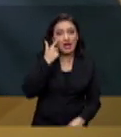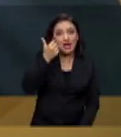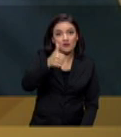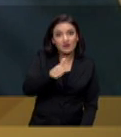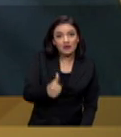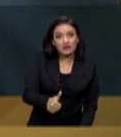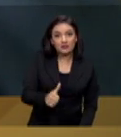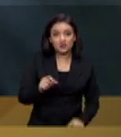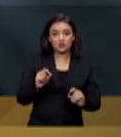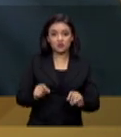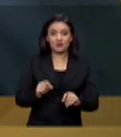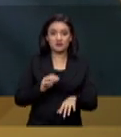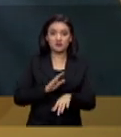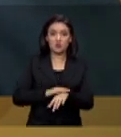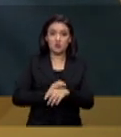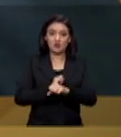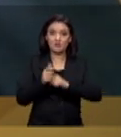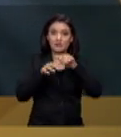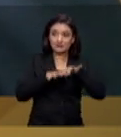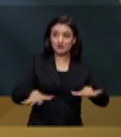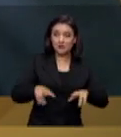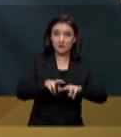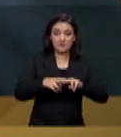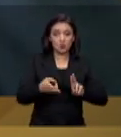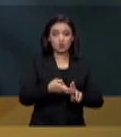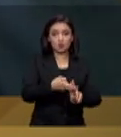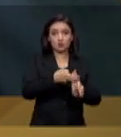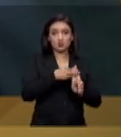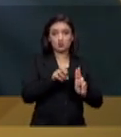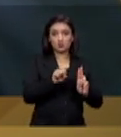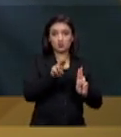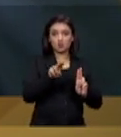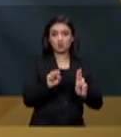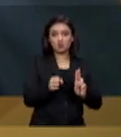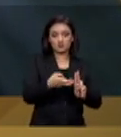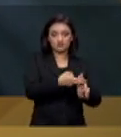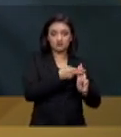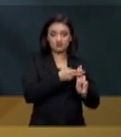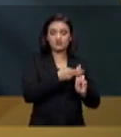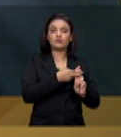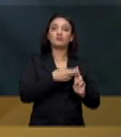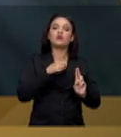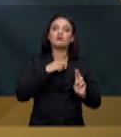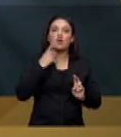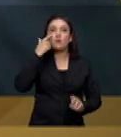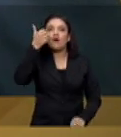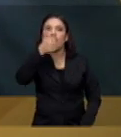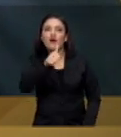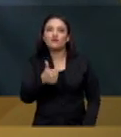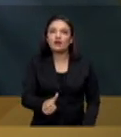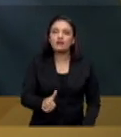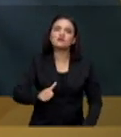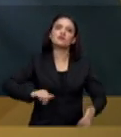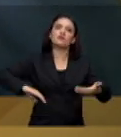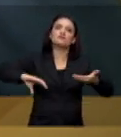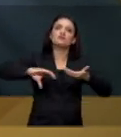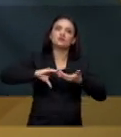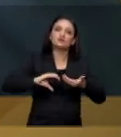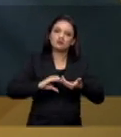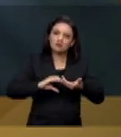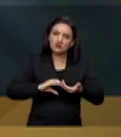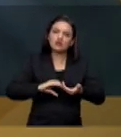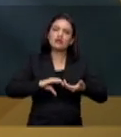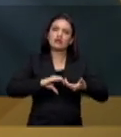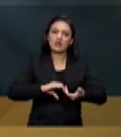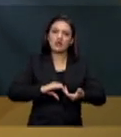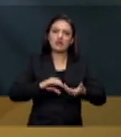da pandemia pelo Sistema Único de Saúde, uma revisão por uma casa democraticamente eleita que tenha a pluralidade